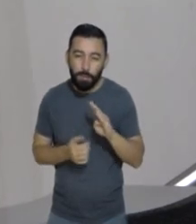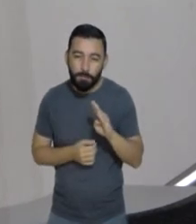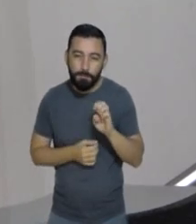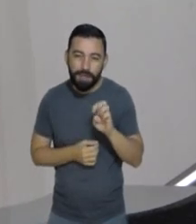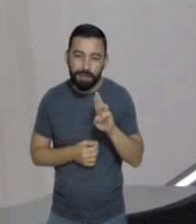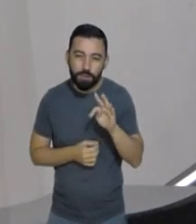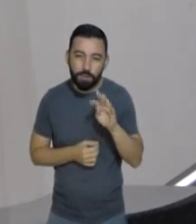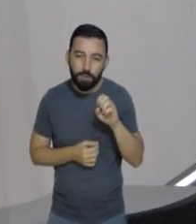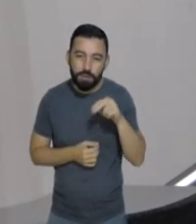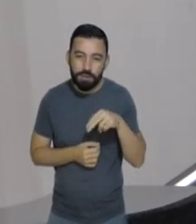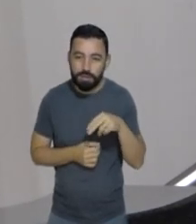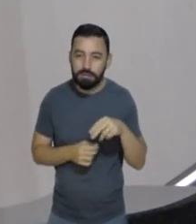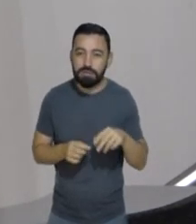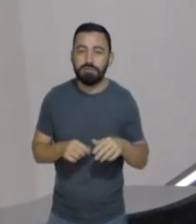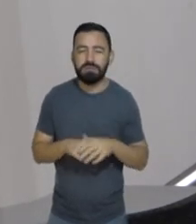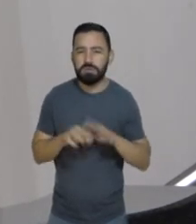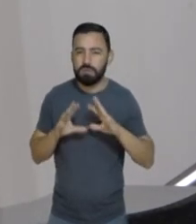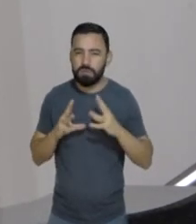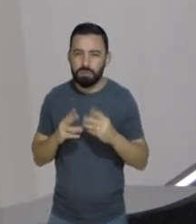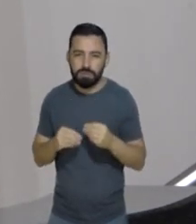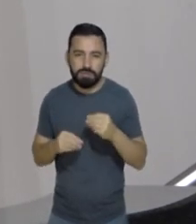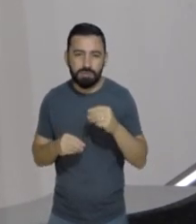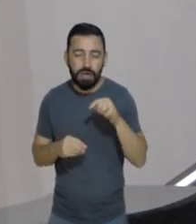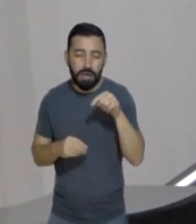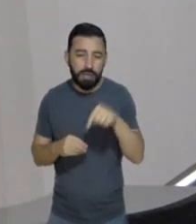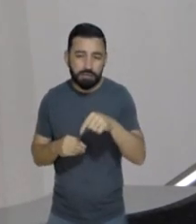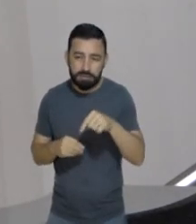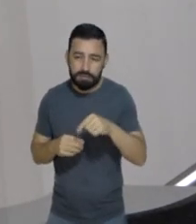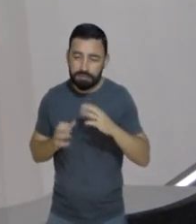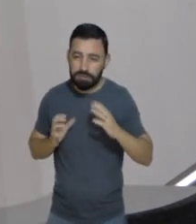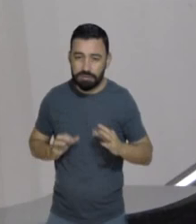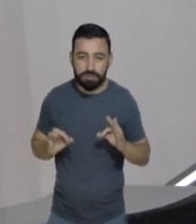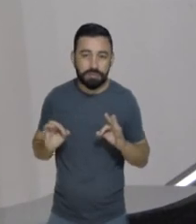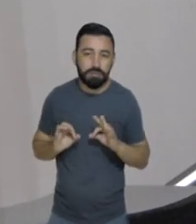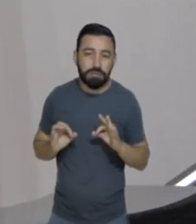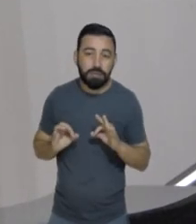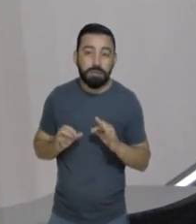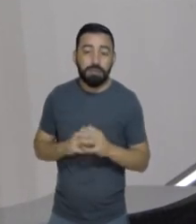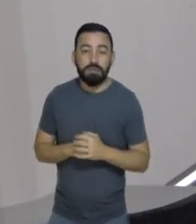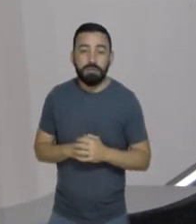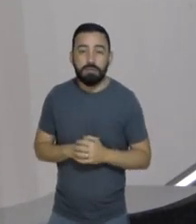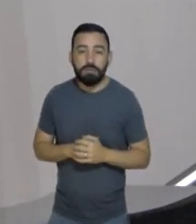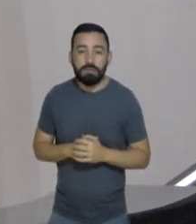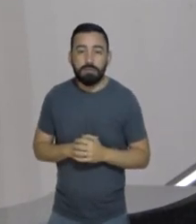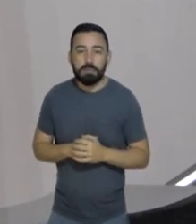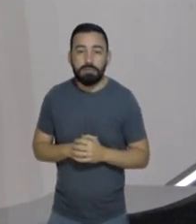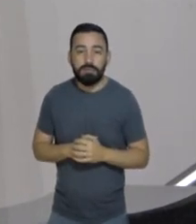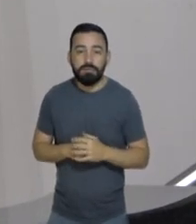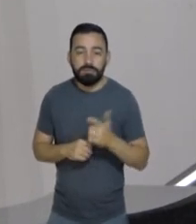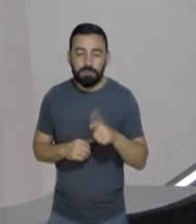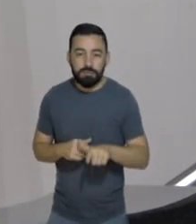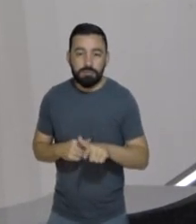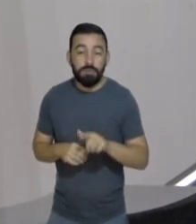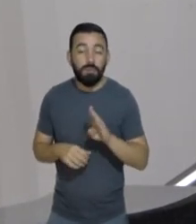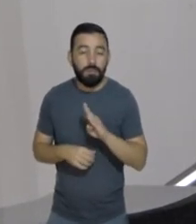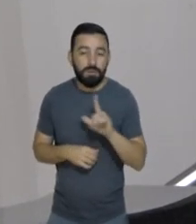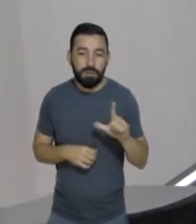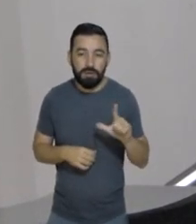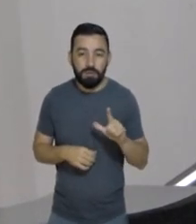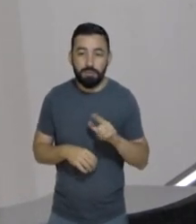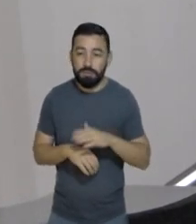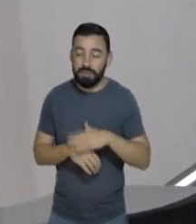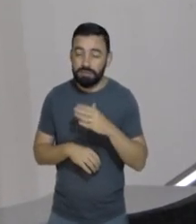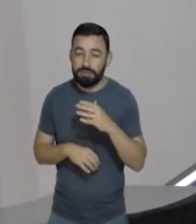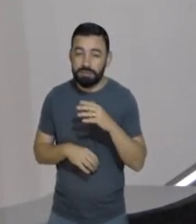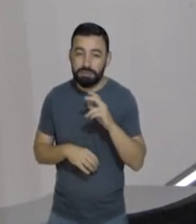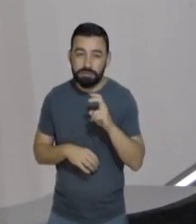Mário Petrelli, que não está mais aqui como cidadão honorário de Blumenau. Temos uma relação com o Blumenau há mais de quase 50